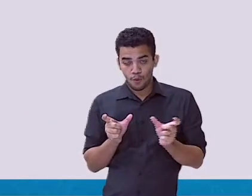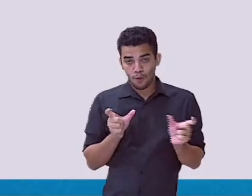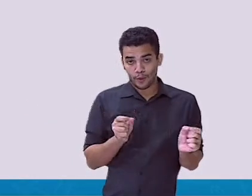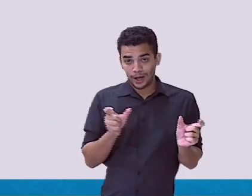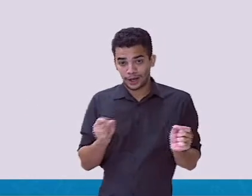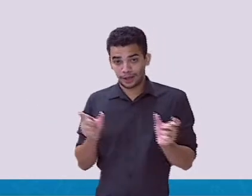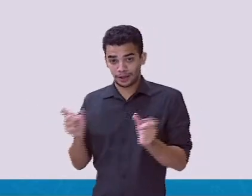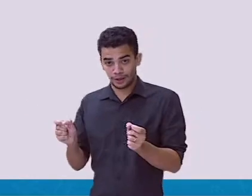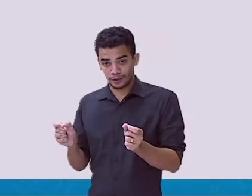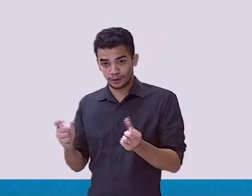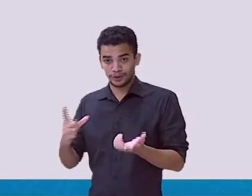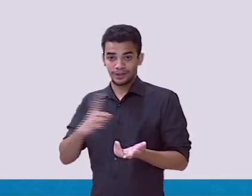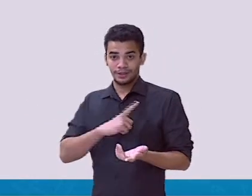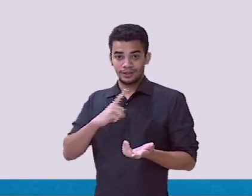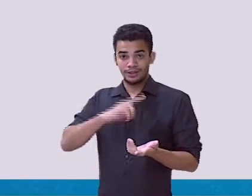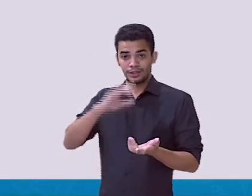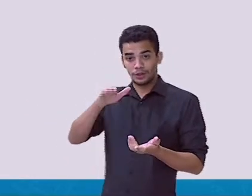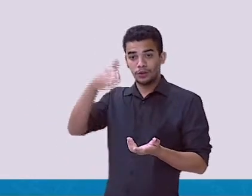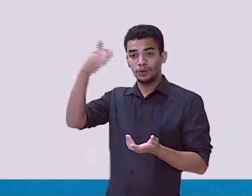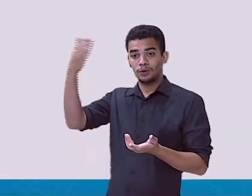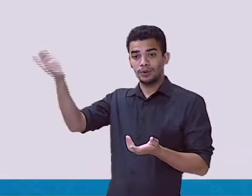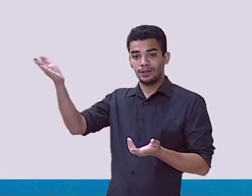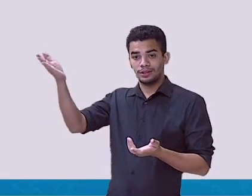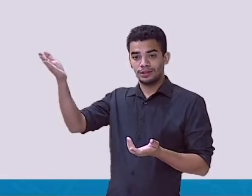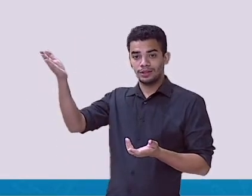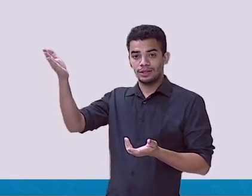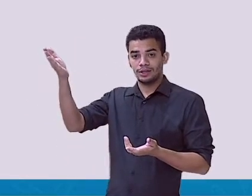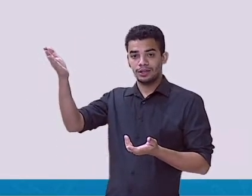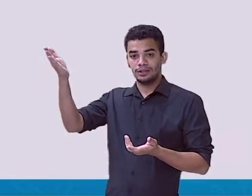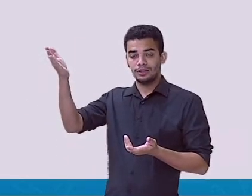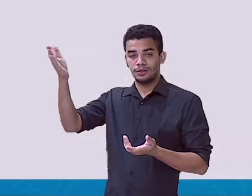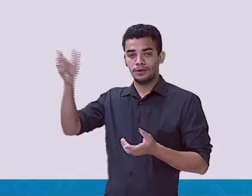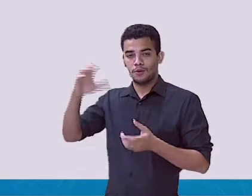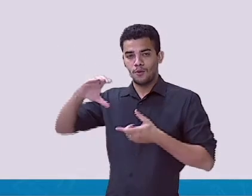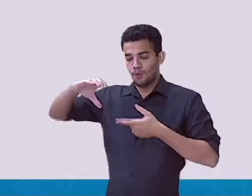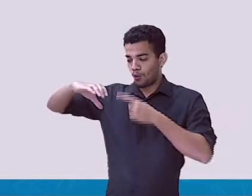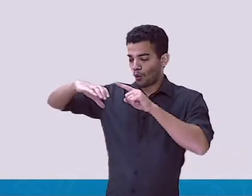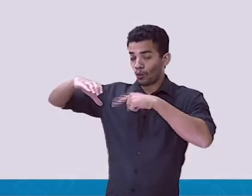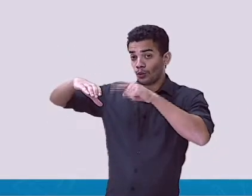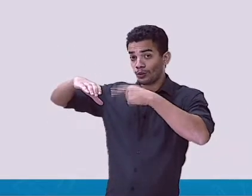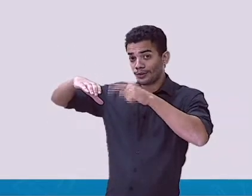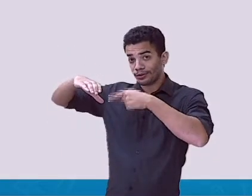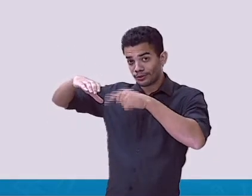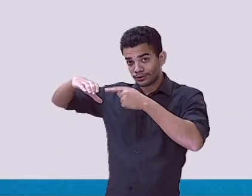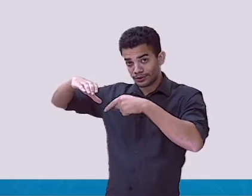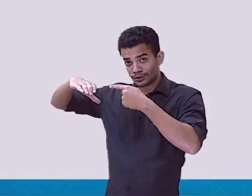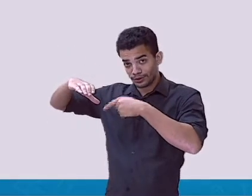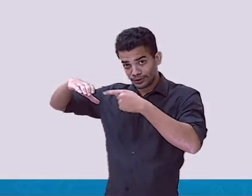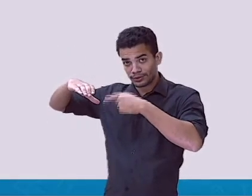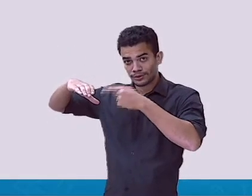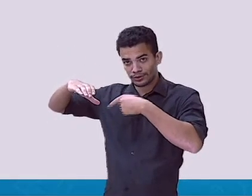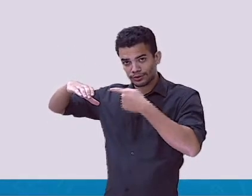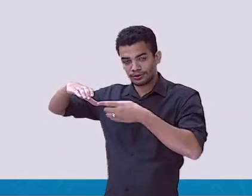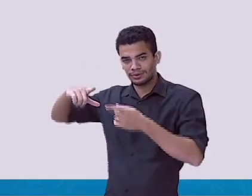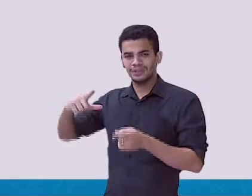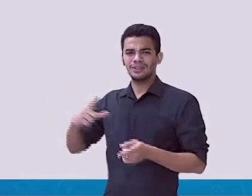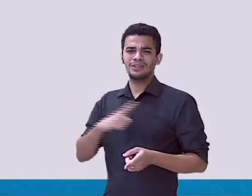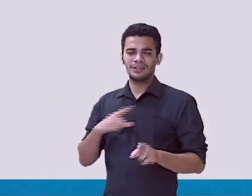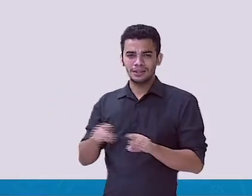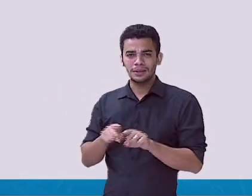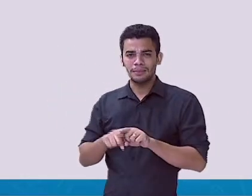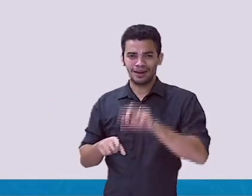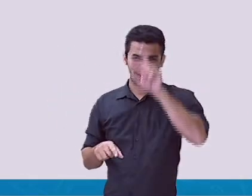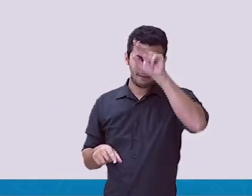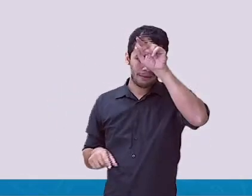o tatuzinho de jardim, o tatuzinho da praia e a barata da praia. Muitas vezes, quando vocês estão lá na praia,